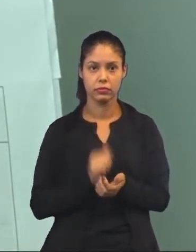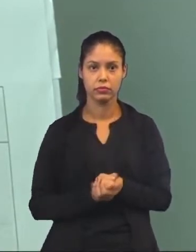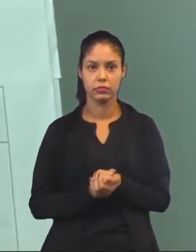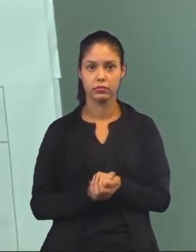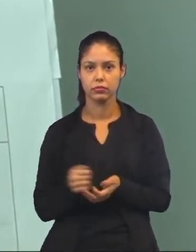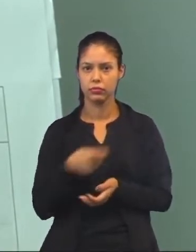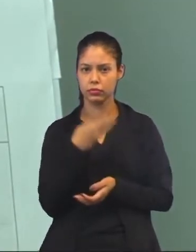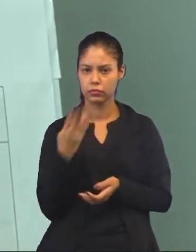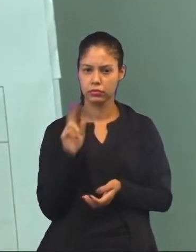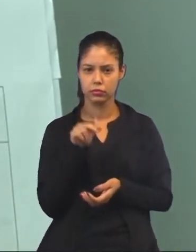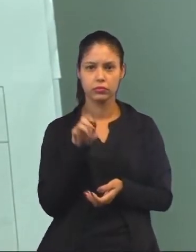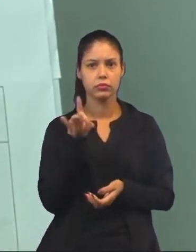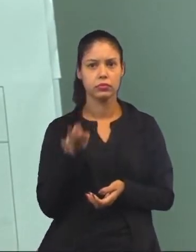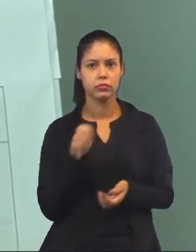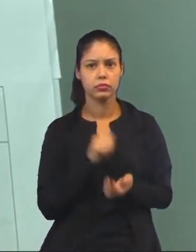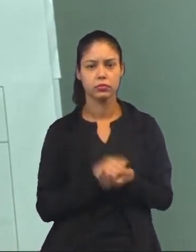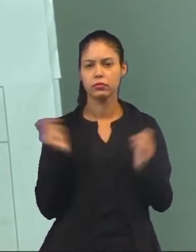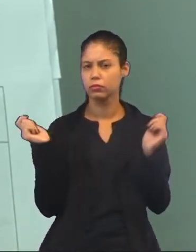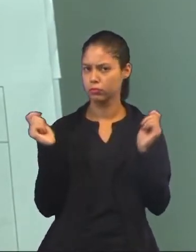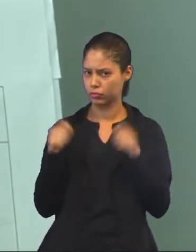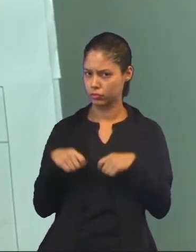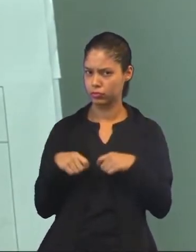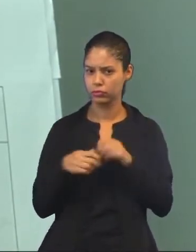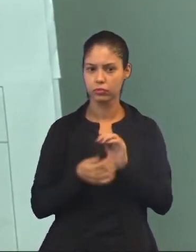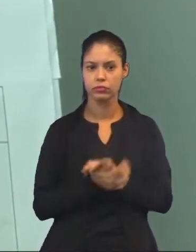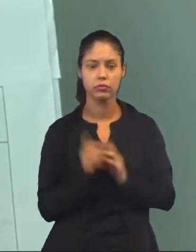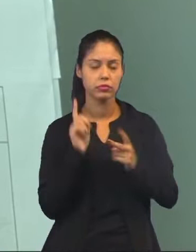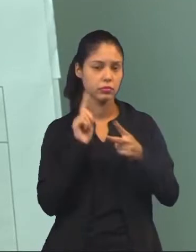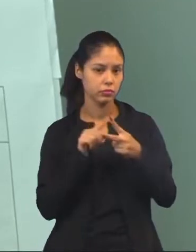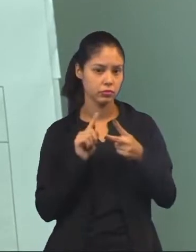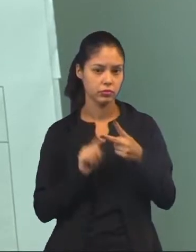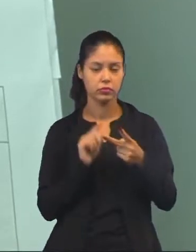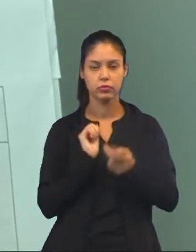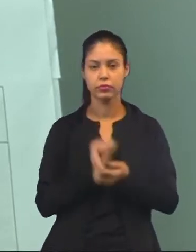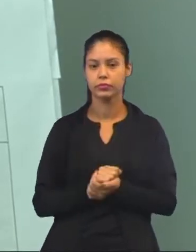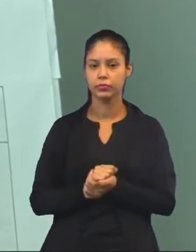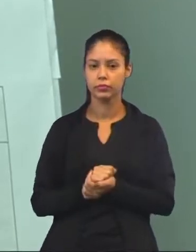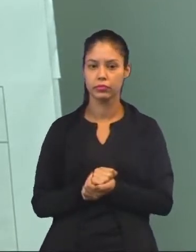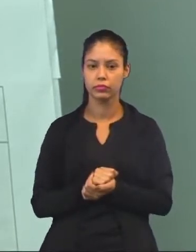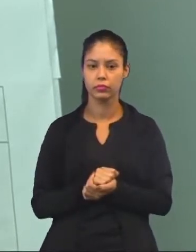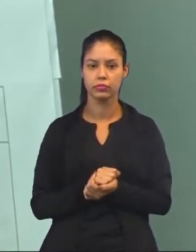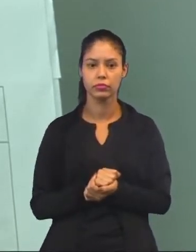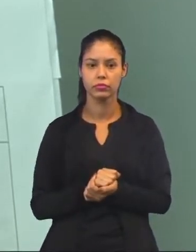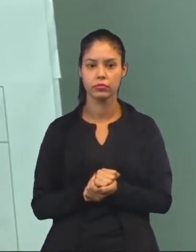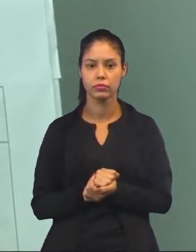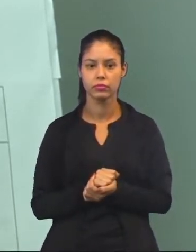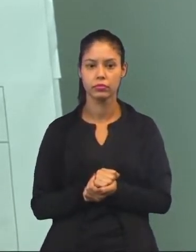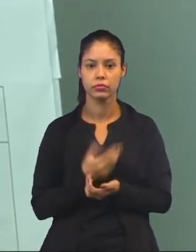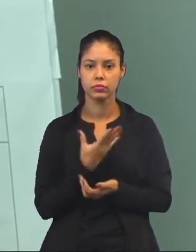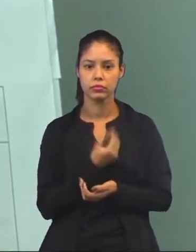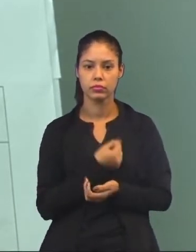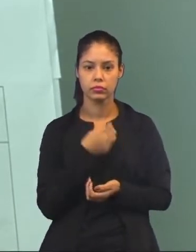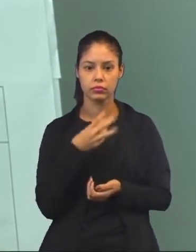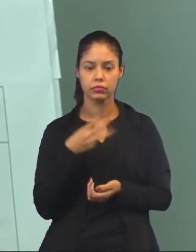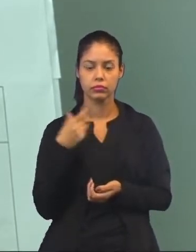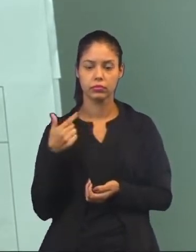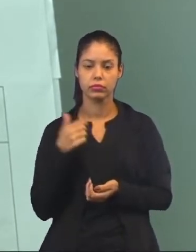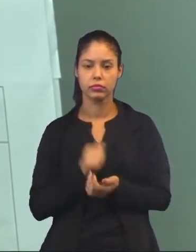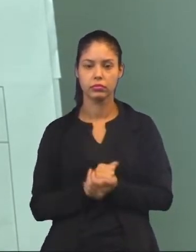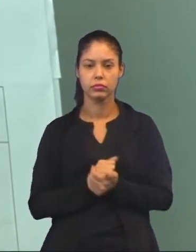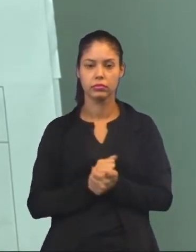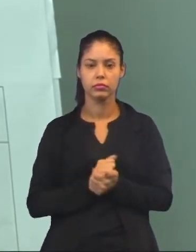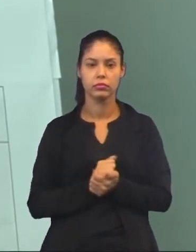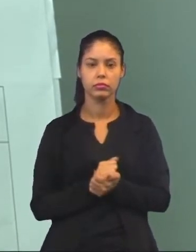32. Quantas unidades ele vai possuir? 2 unidades, certo? E no número 32, qual